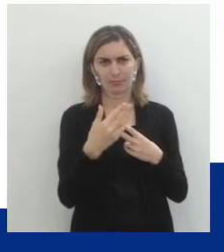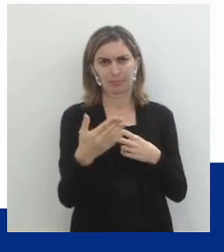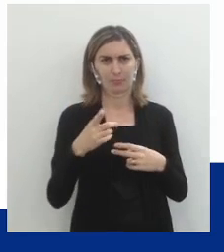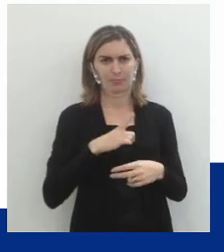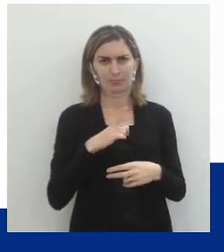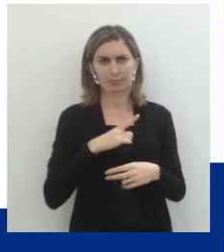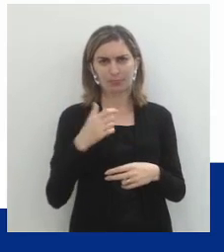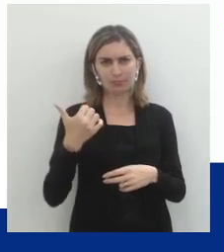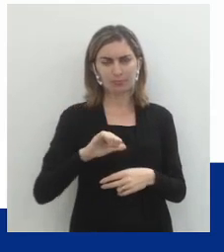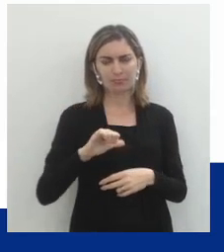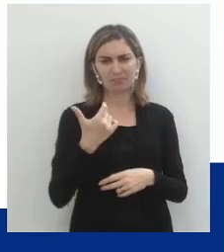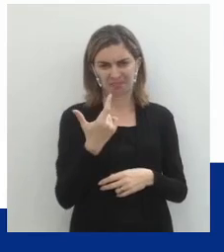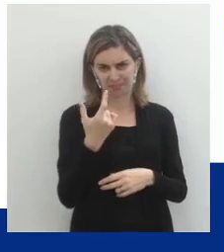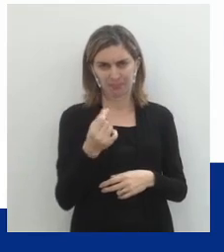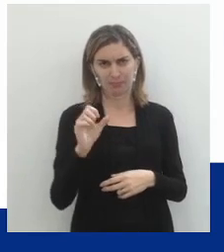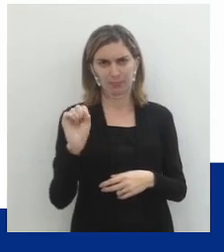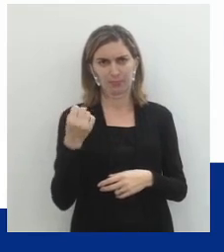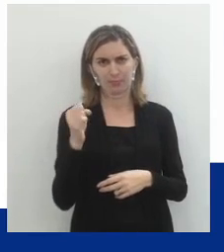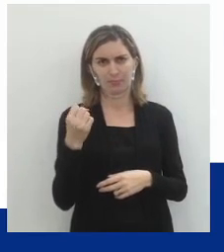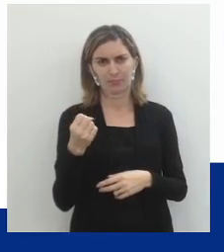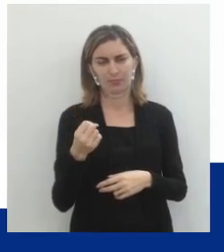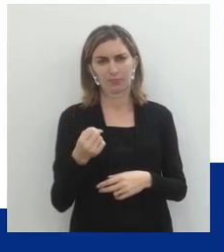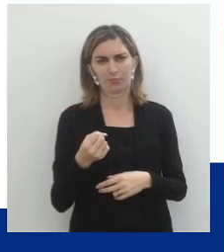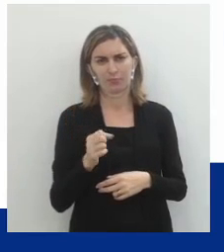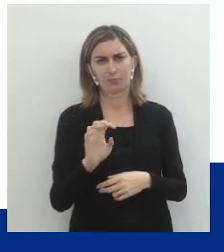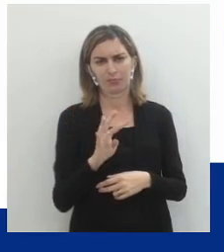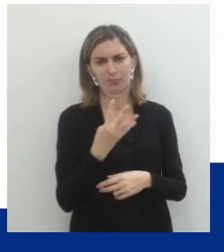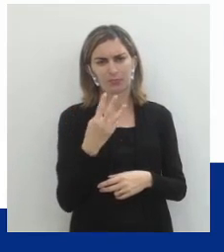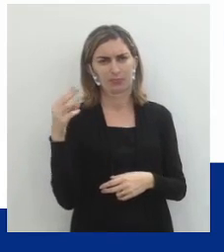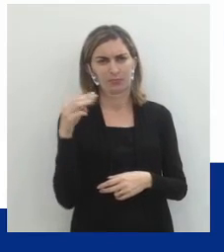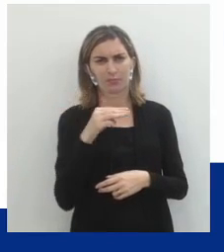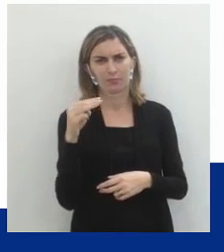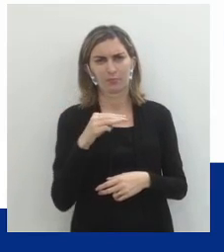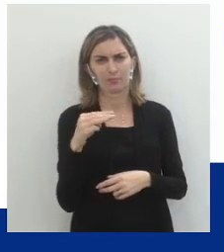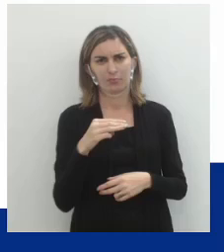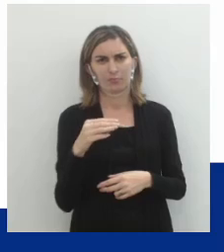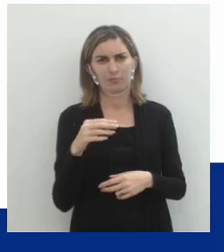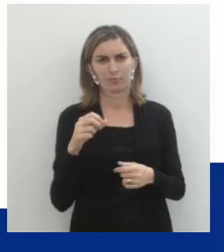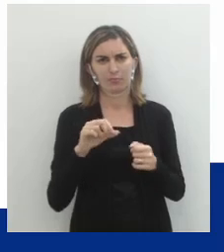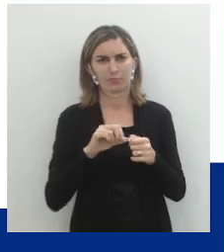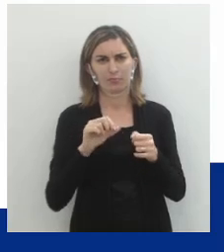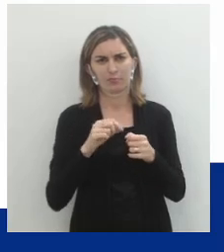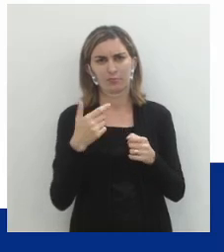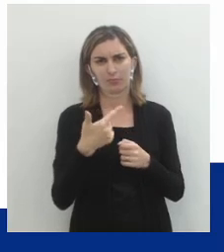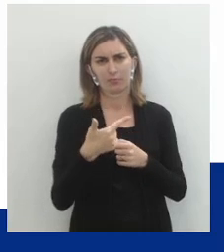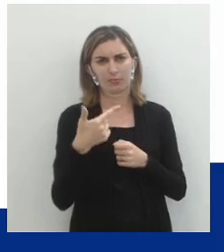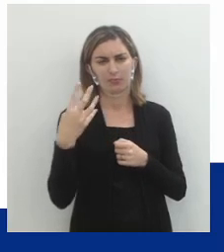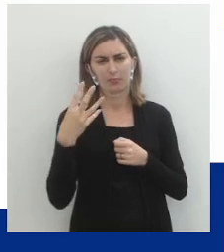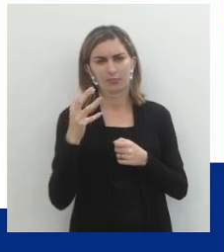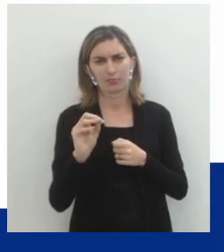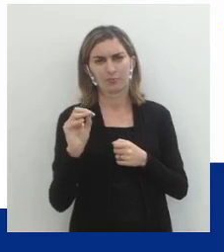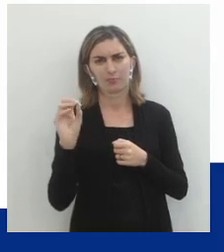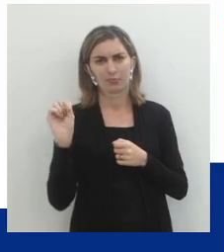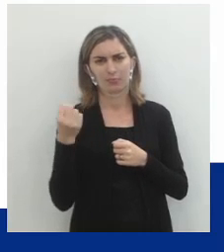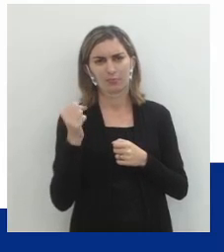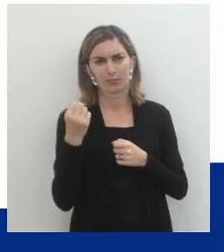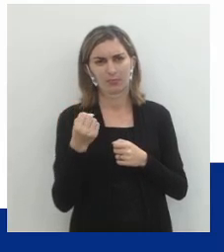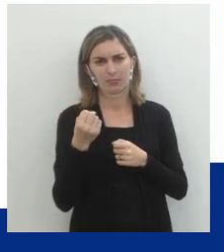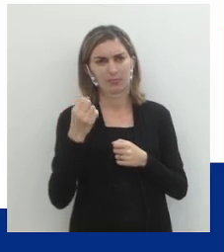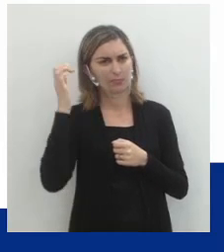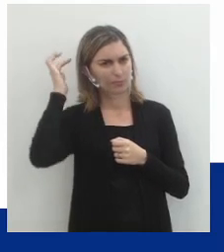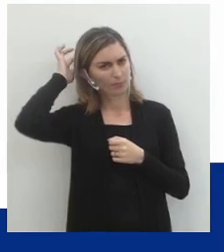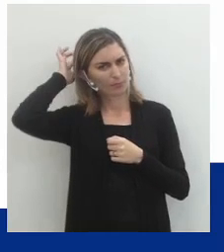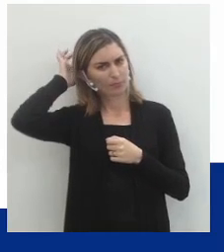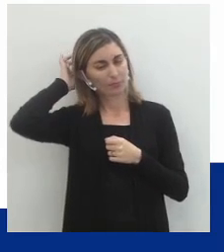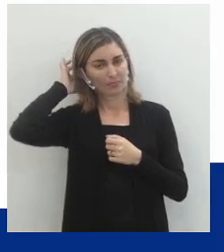tem 120 segundos. Olha, 4 minutos, fazendo aqui a projeção, eu tenho 240 segundos.